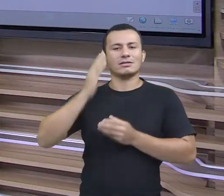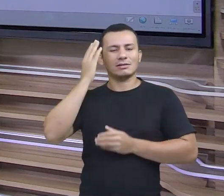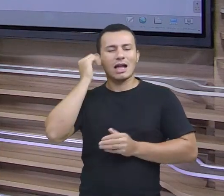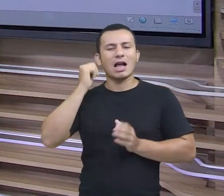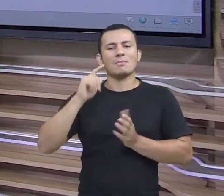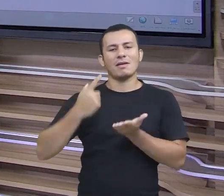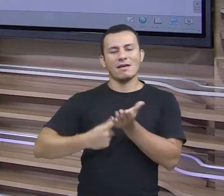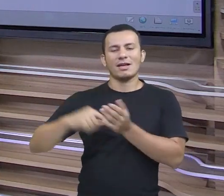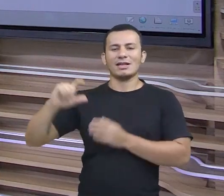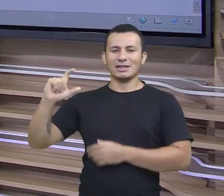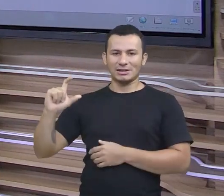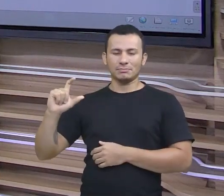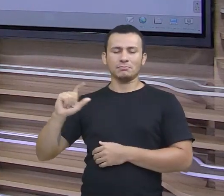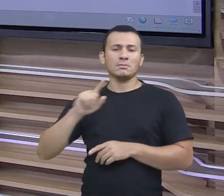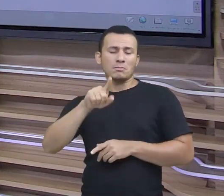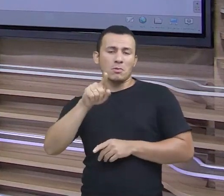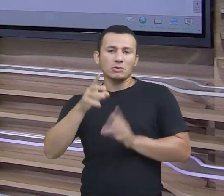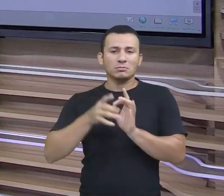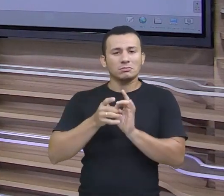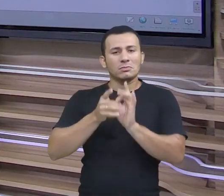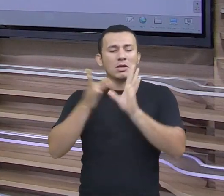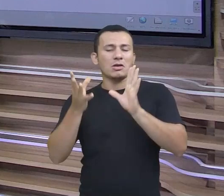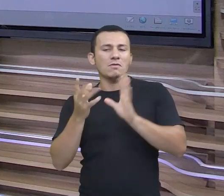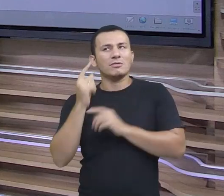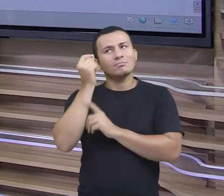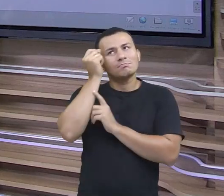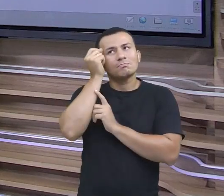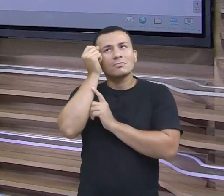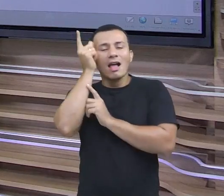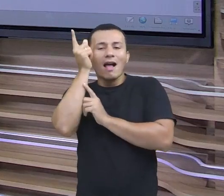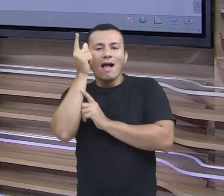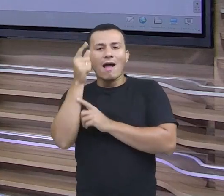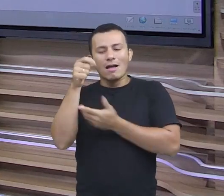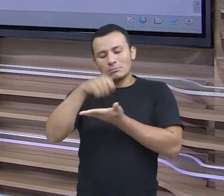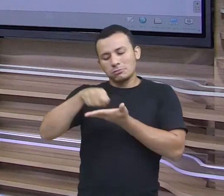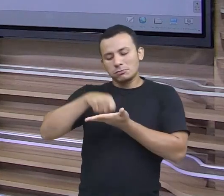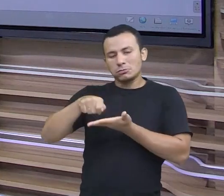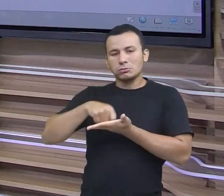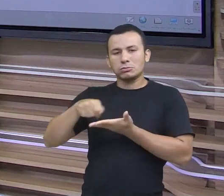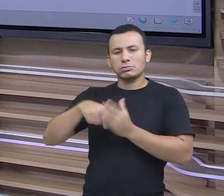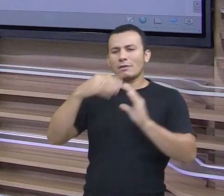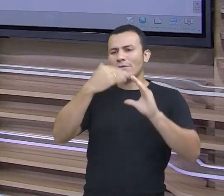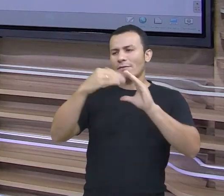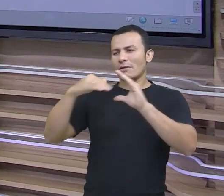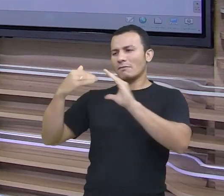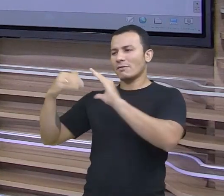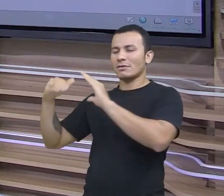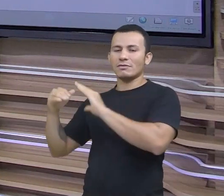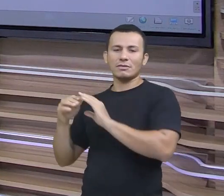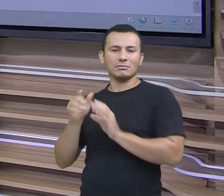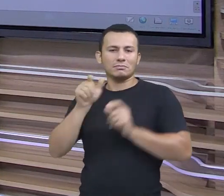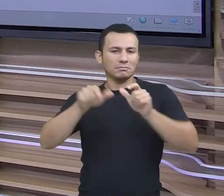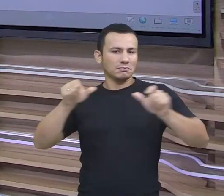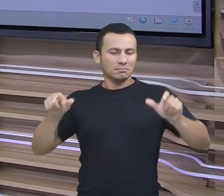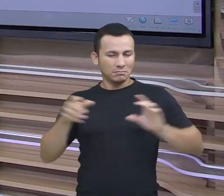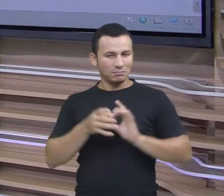o seu convite da sua festa na sua imaginação e mandar para quem você quiser.